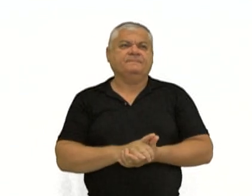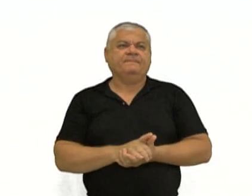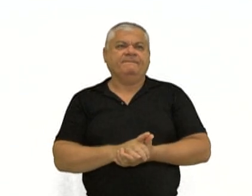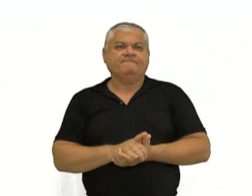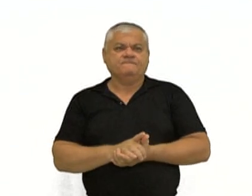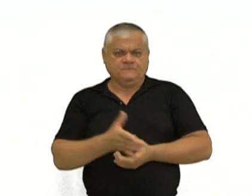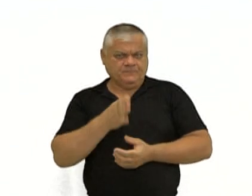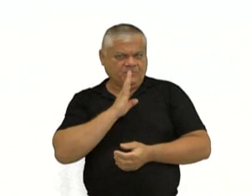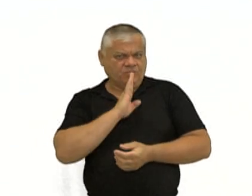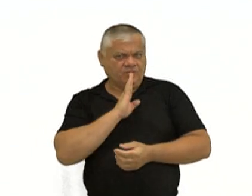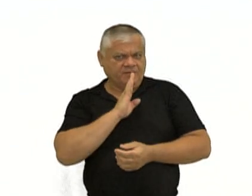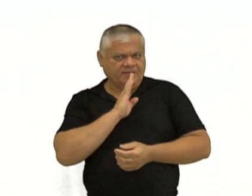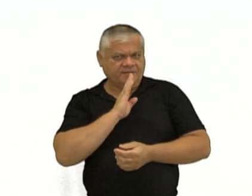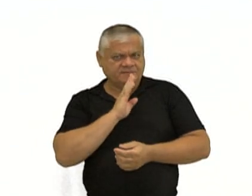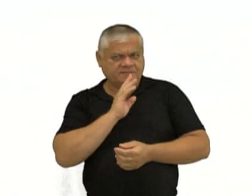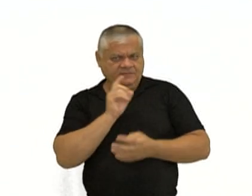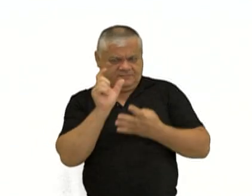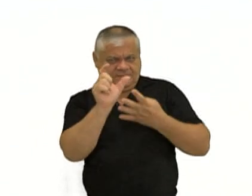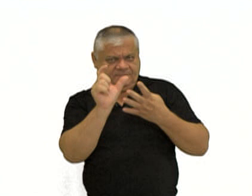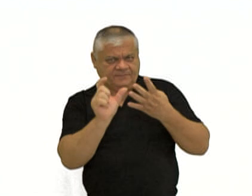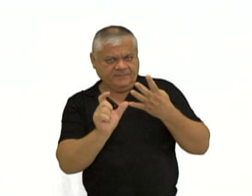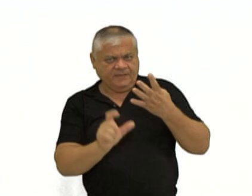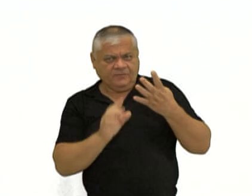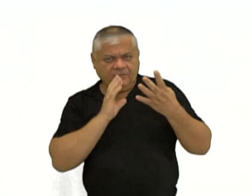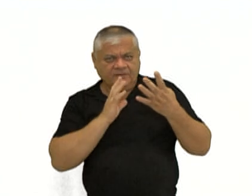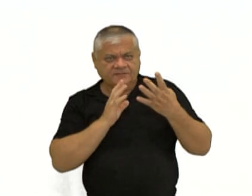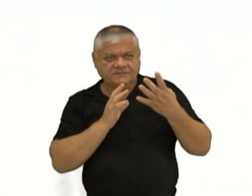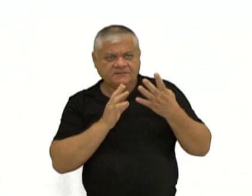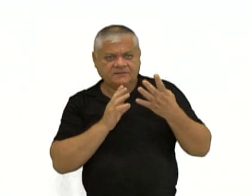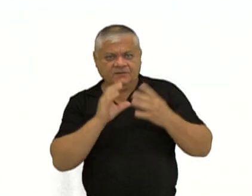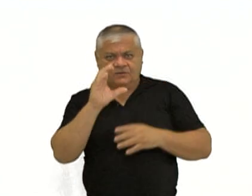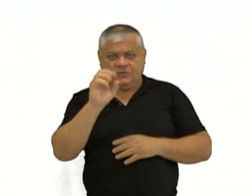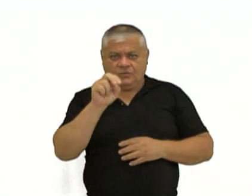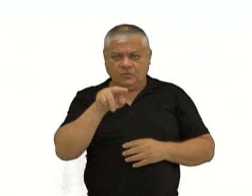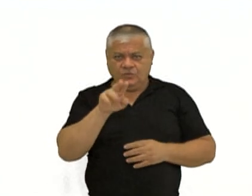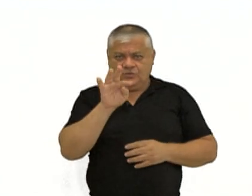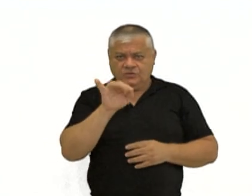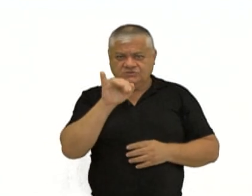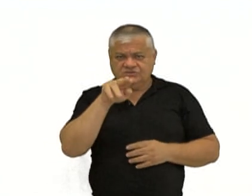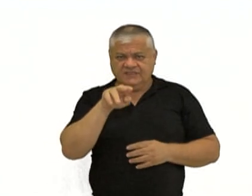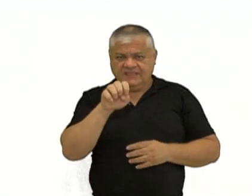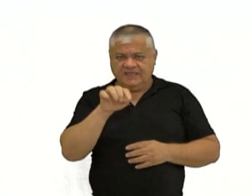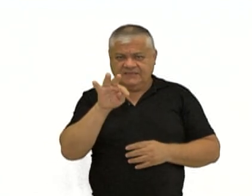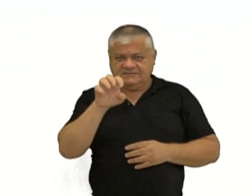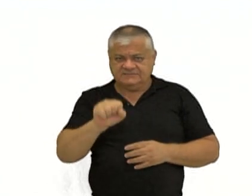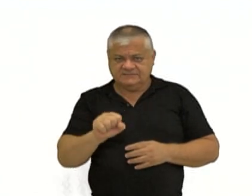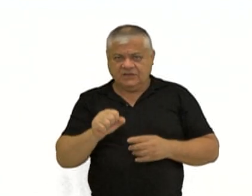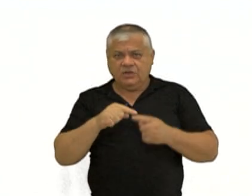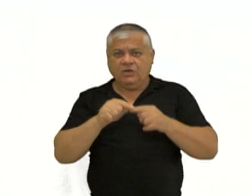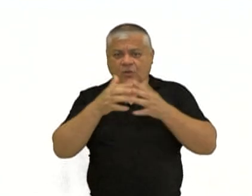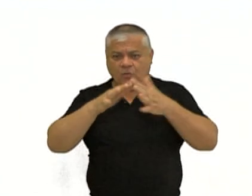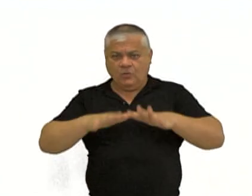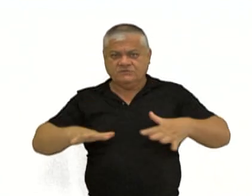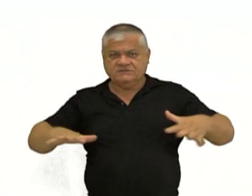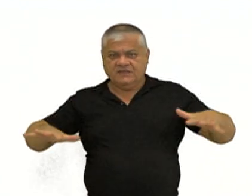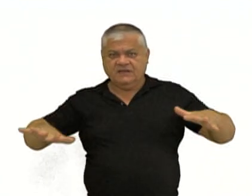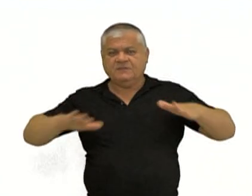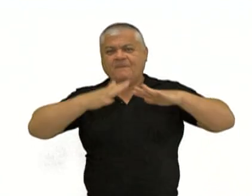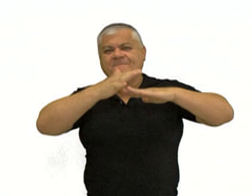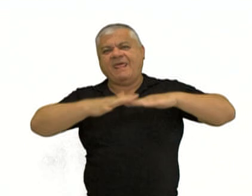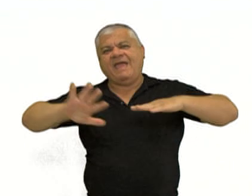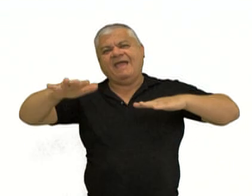Vocês conhecem algum desses? Vocês conhecem continentes, oceanos,